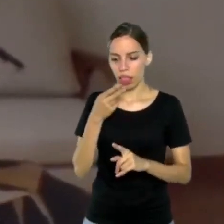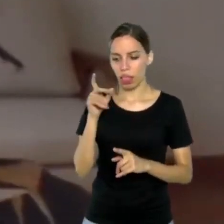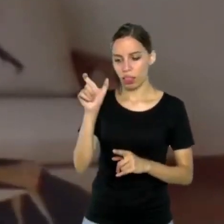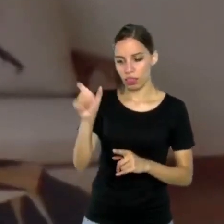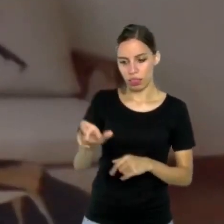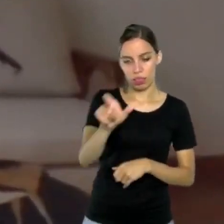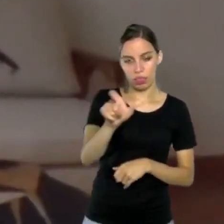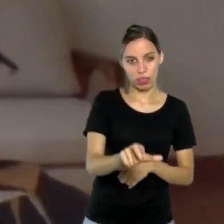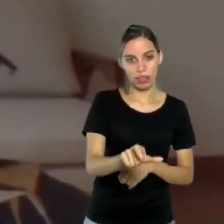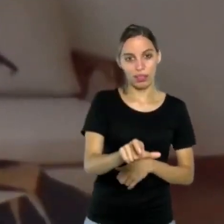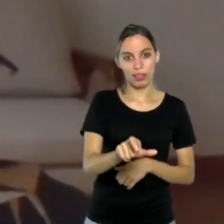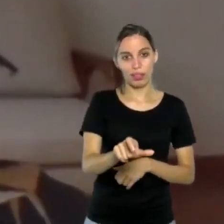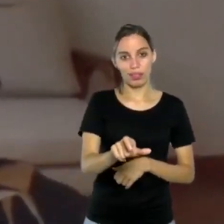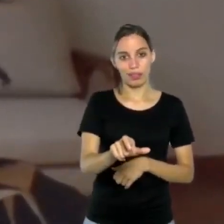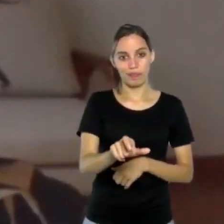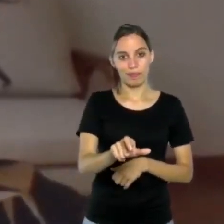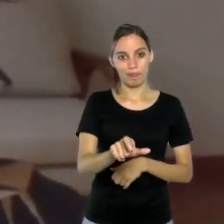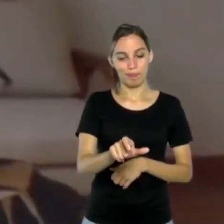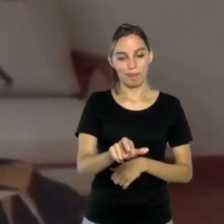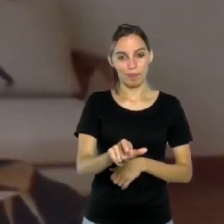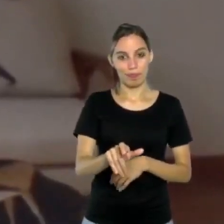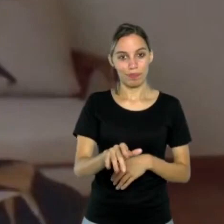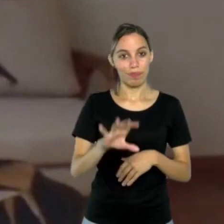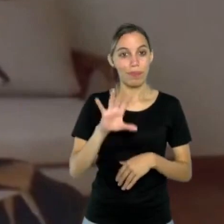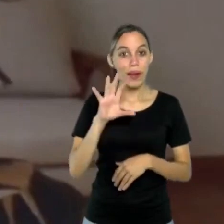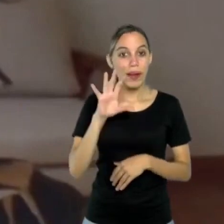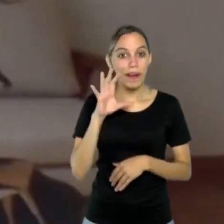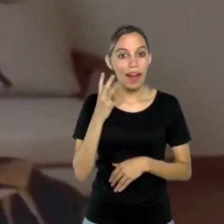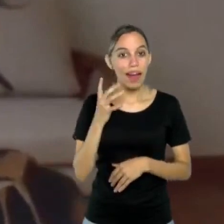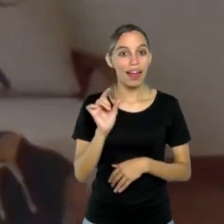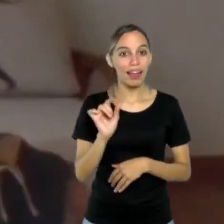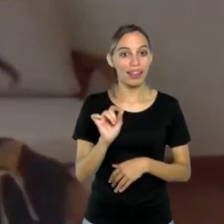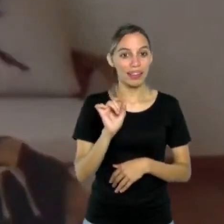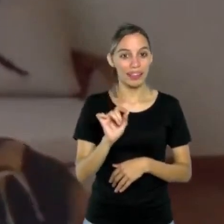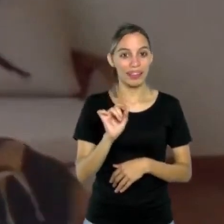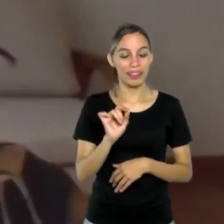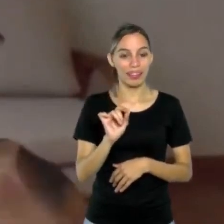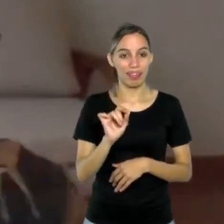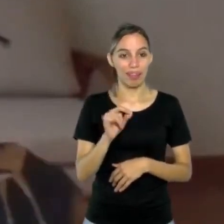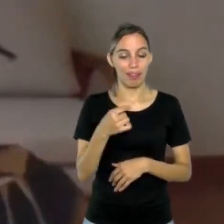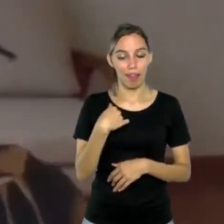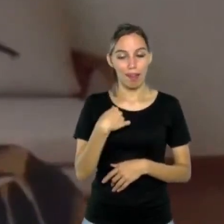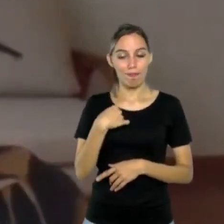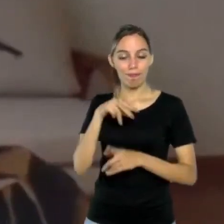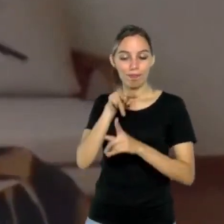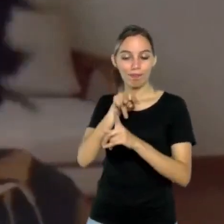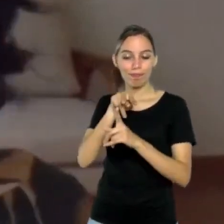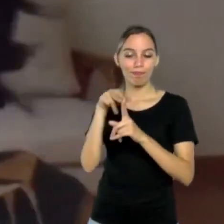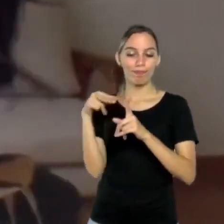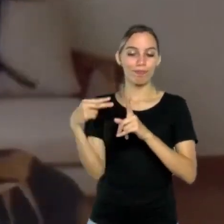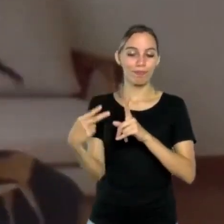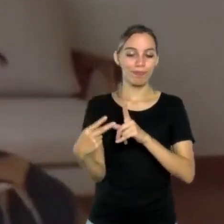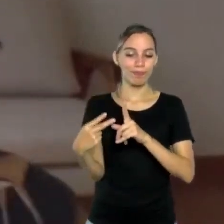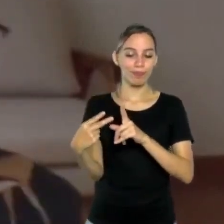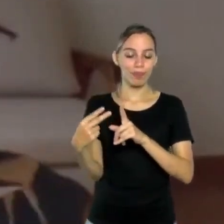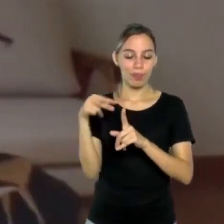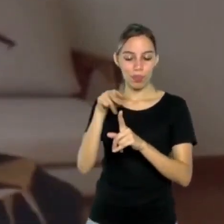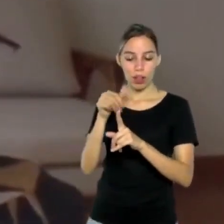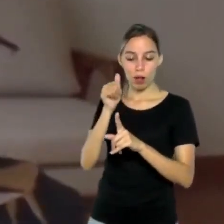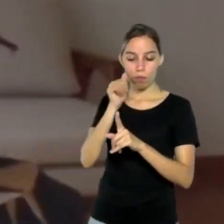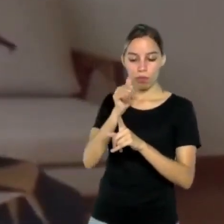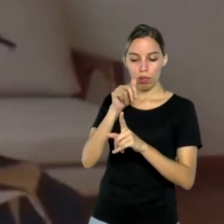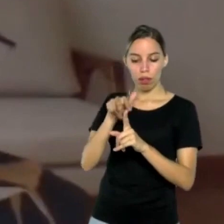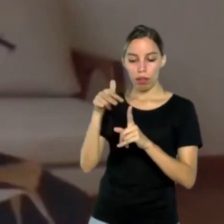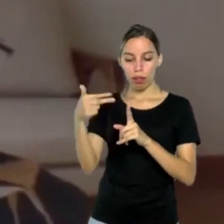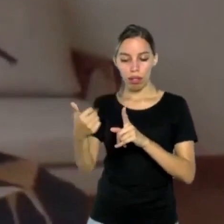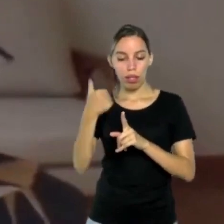escrita, mas acho que o meu olhar, assim como o meu olhar vai ser sempre de mulher, é um olhar de mãe